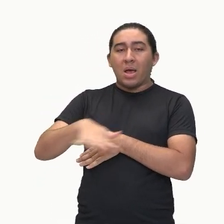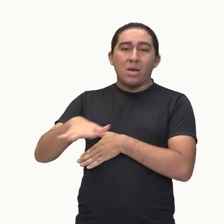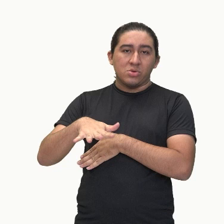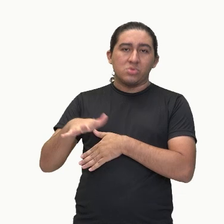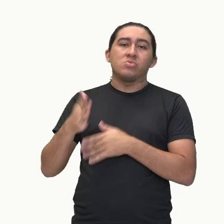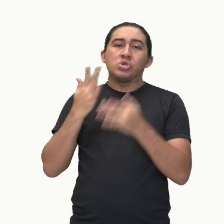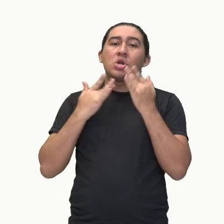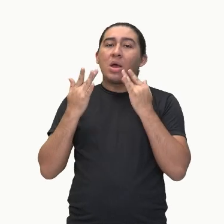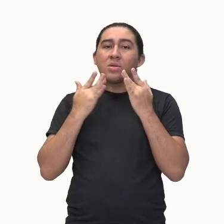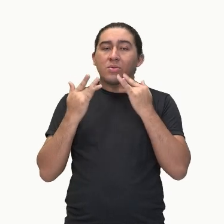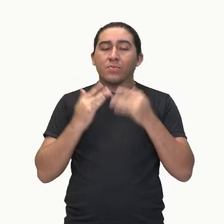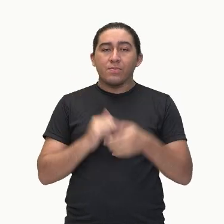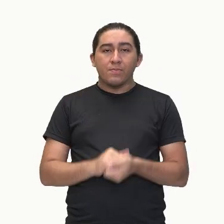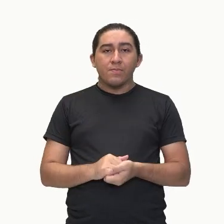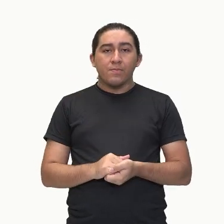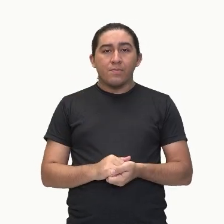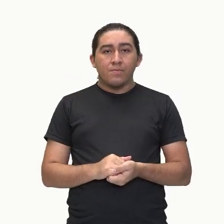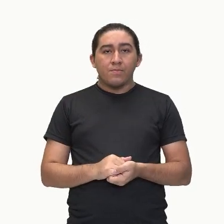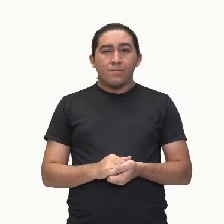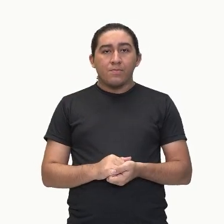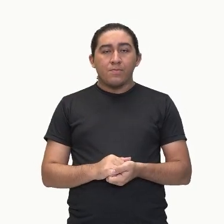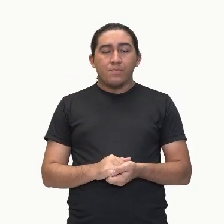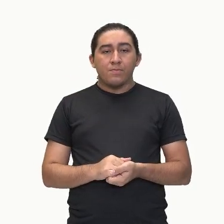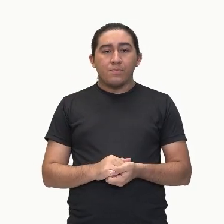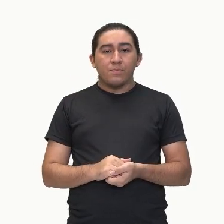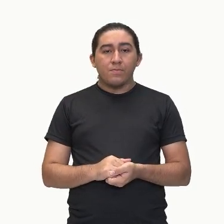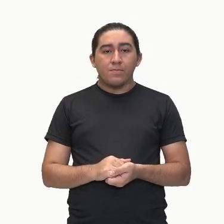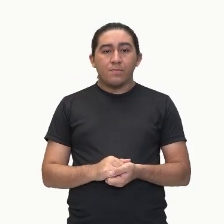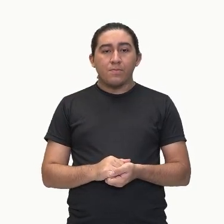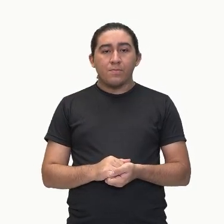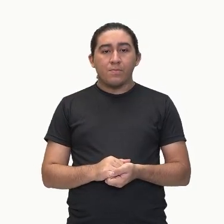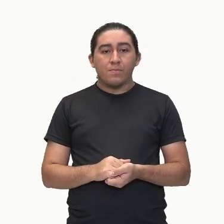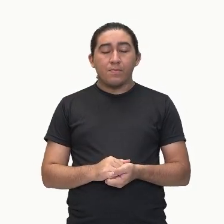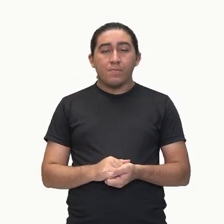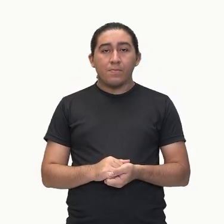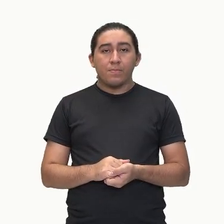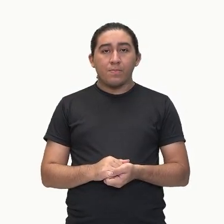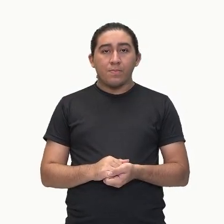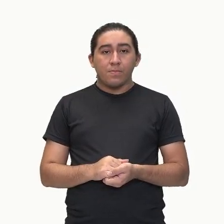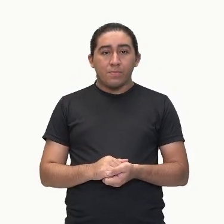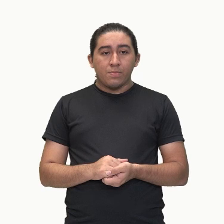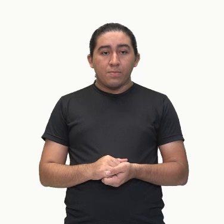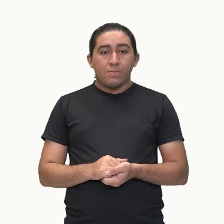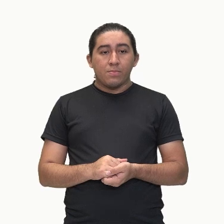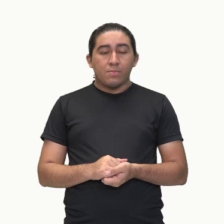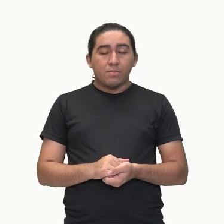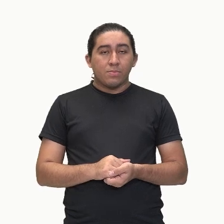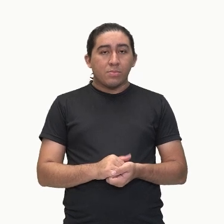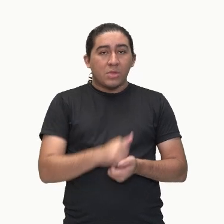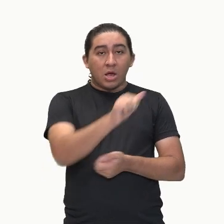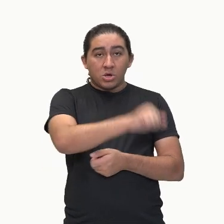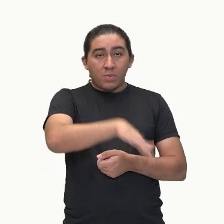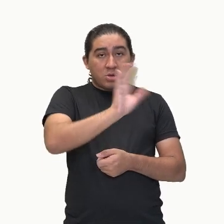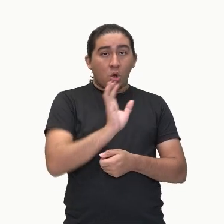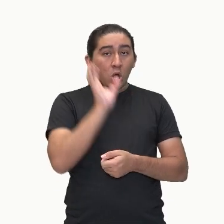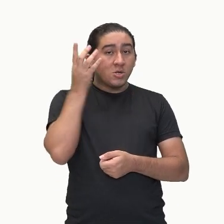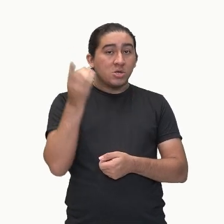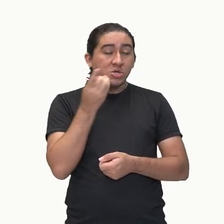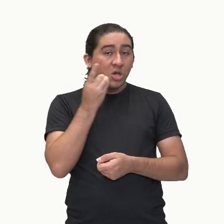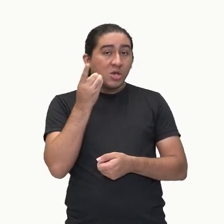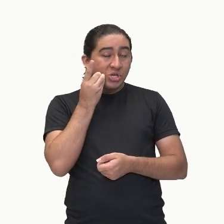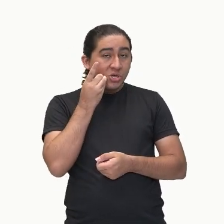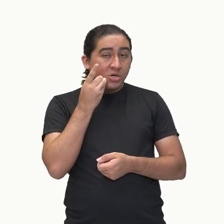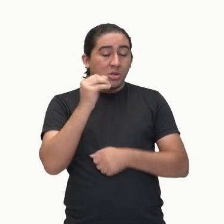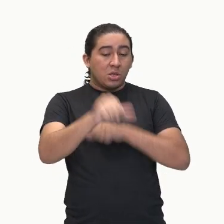tirando a realidade do que se é do cotidiano e trazendo para uma concepção